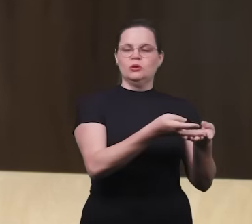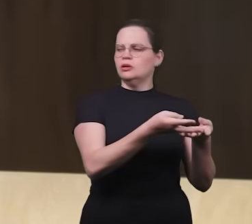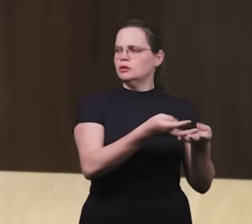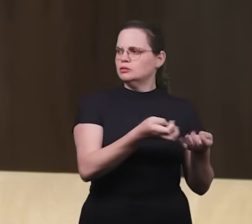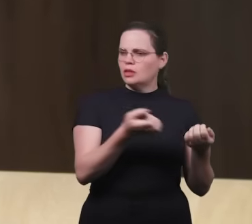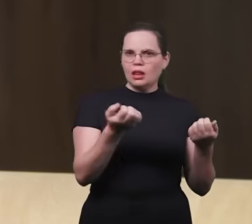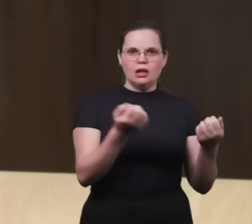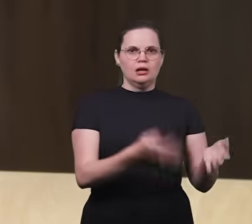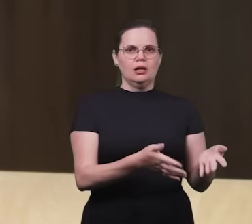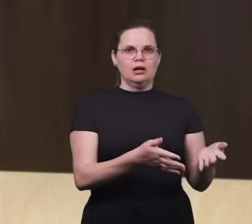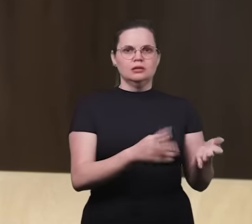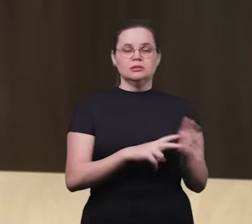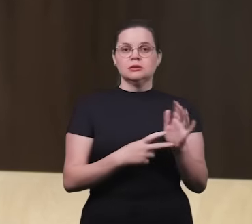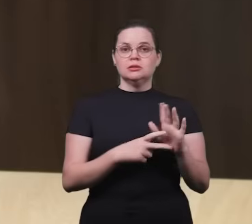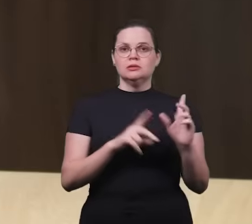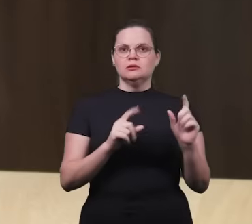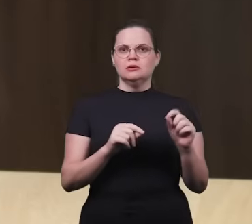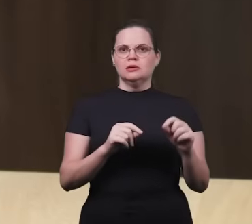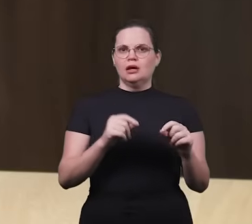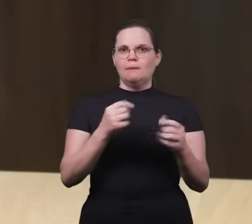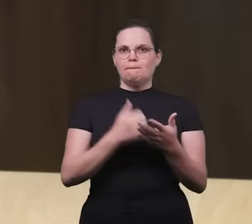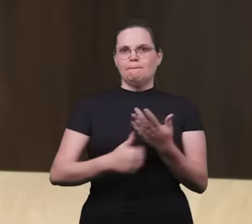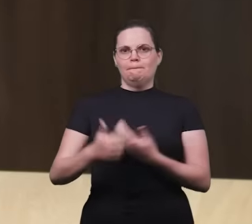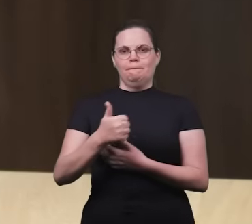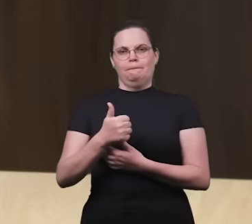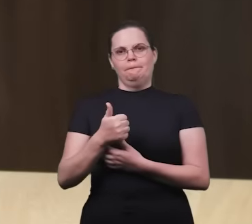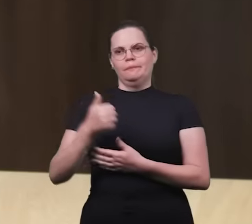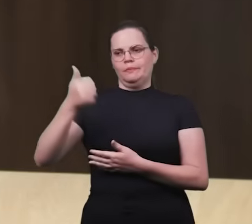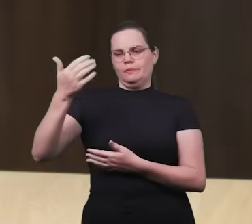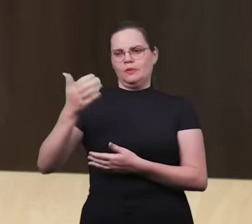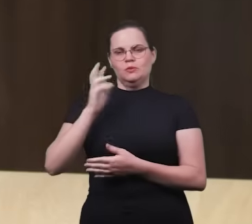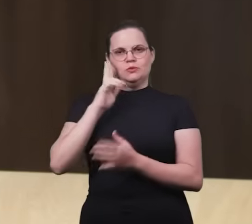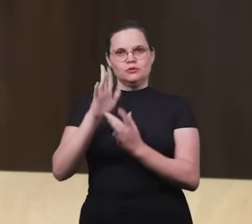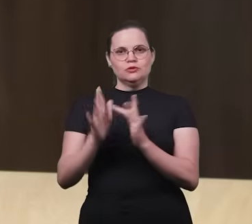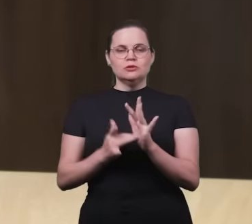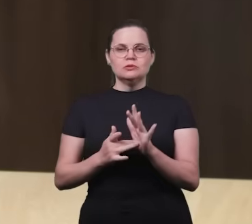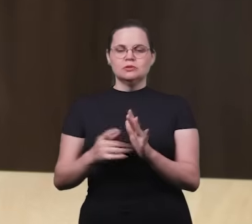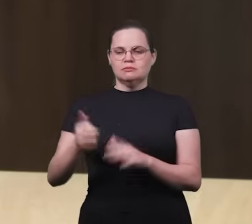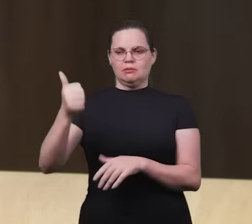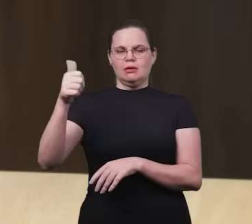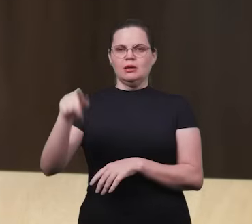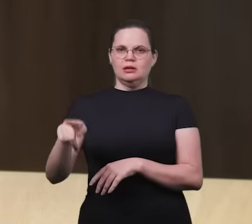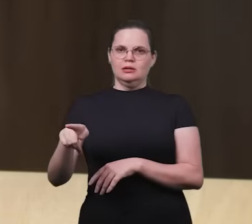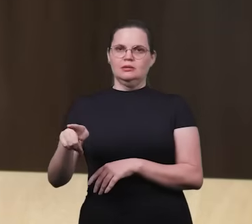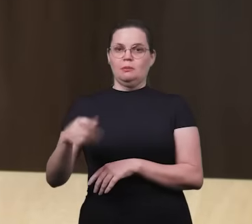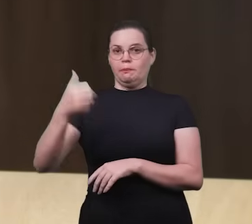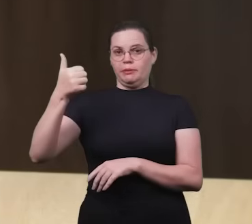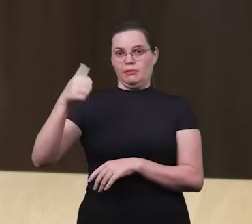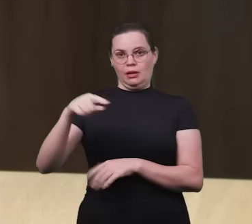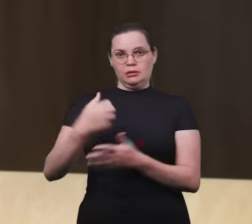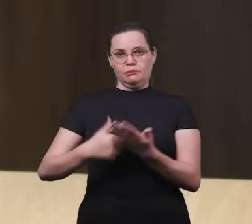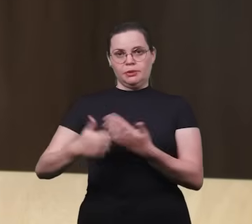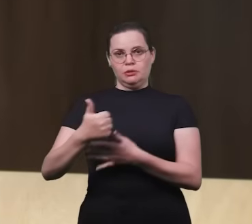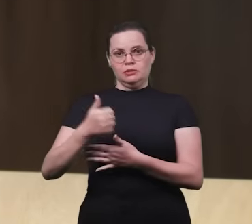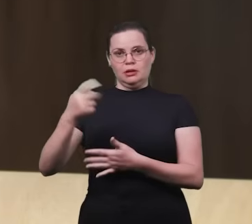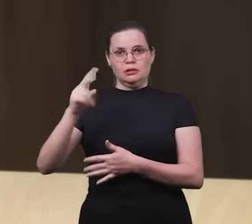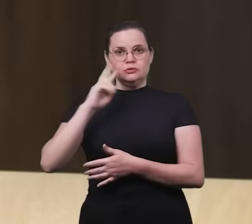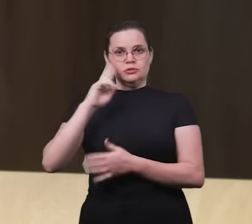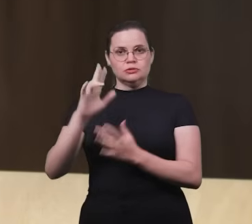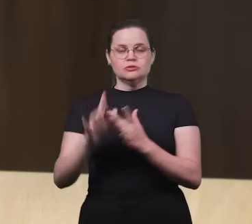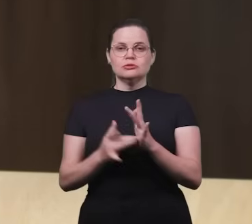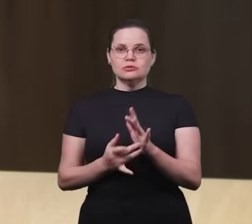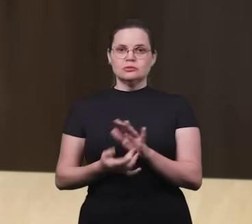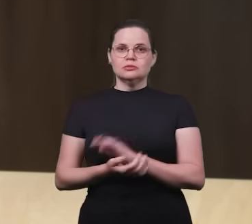eu entendo até mesmo uma prioridade que Pedro ele colocou na vida dele. E a prioridade ali